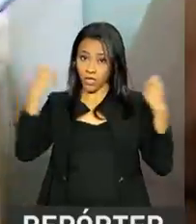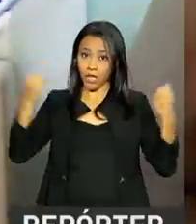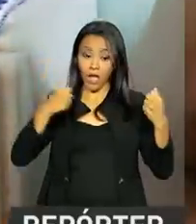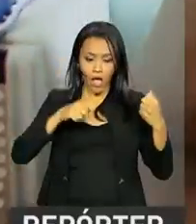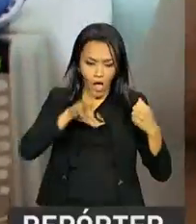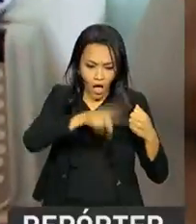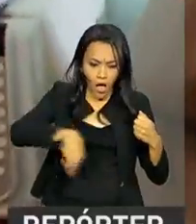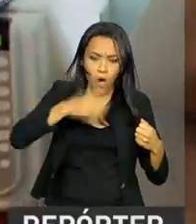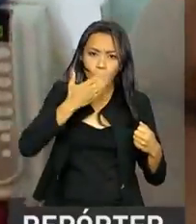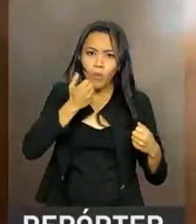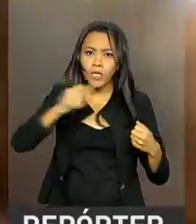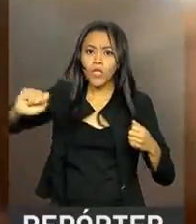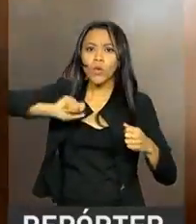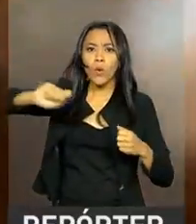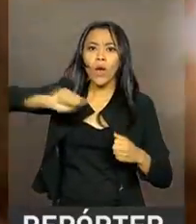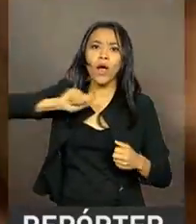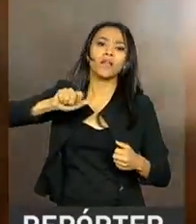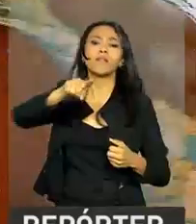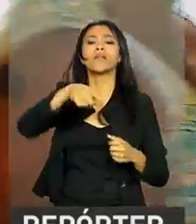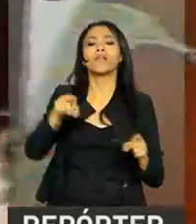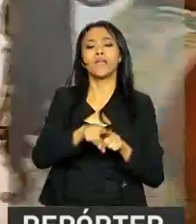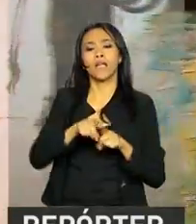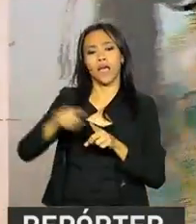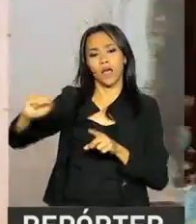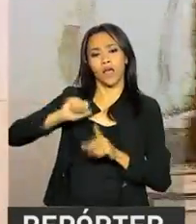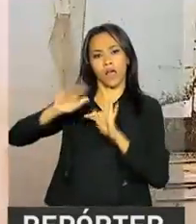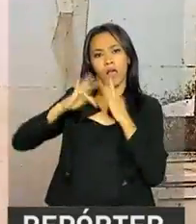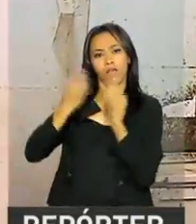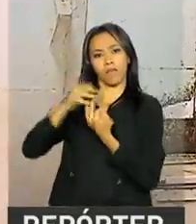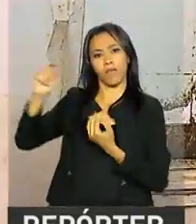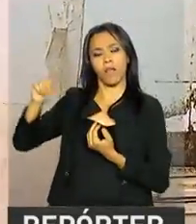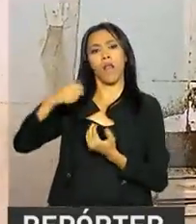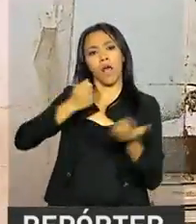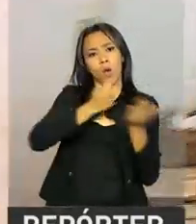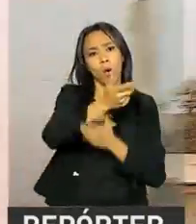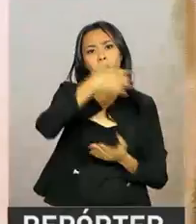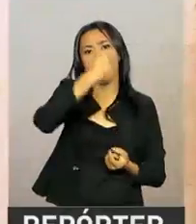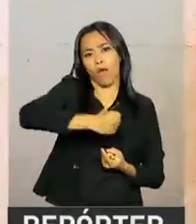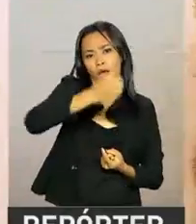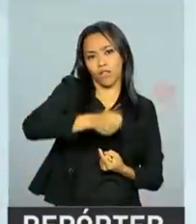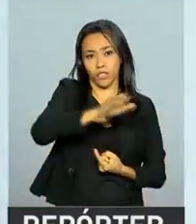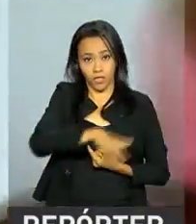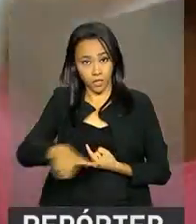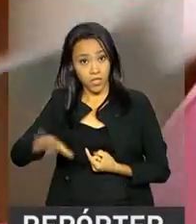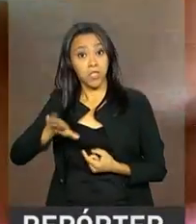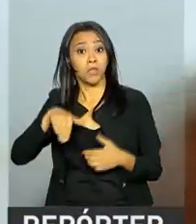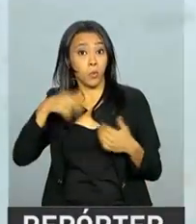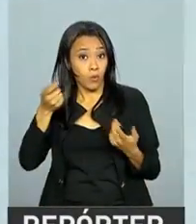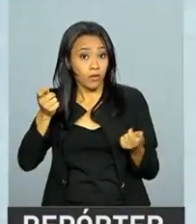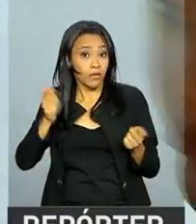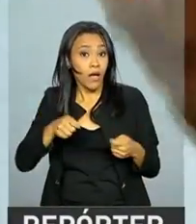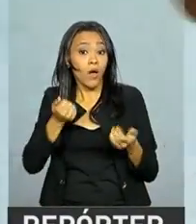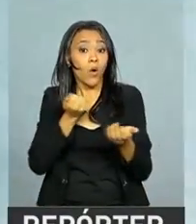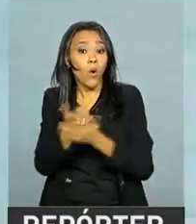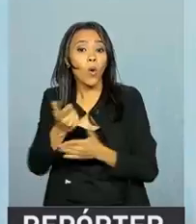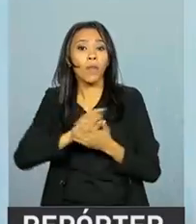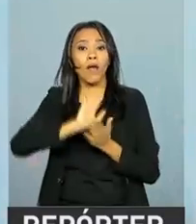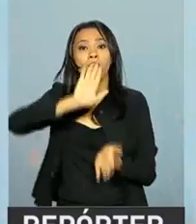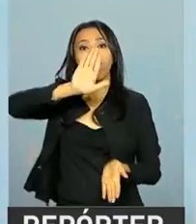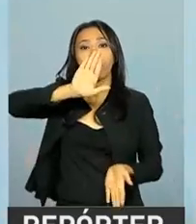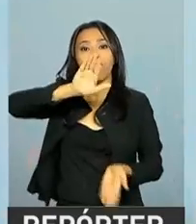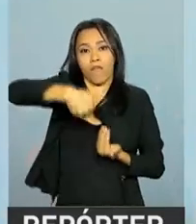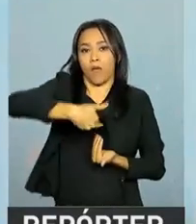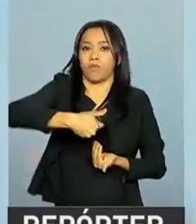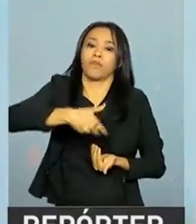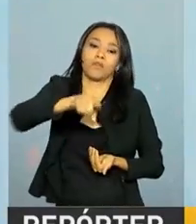220 que recebe do Bolsa Família ela conta que compra o leite das crianças e quando dá a fralda da caçula